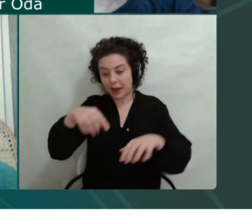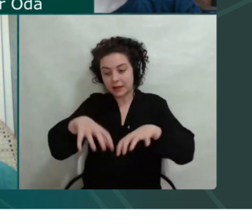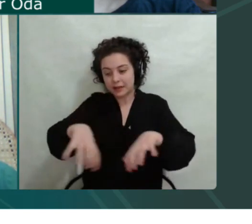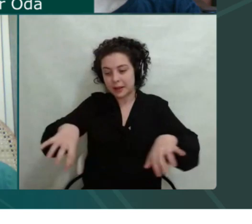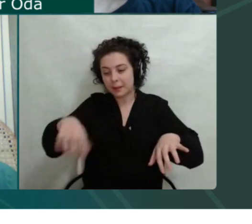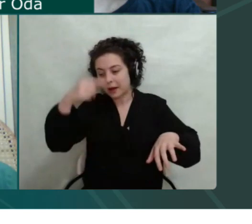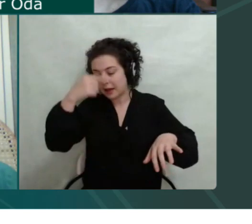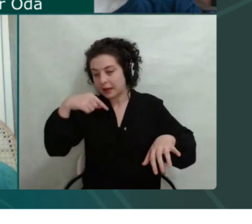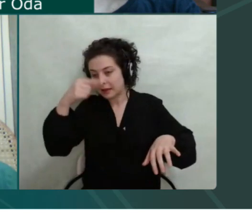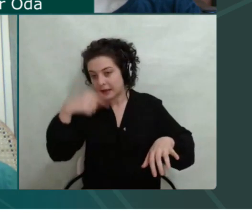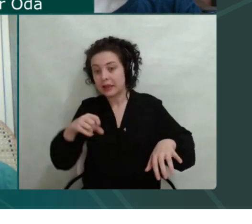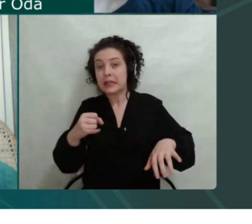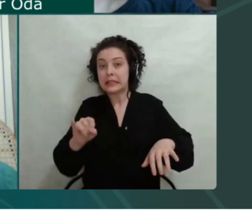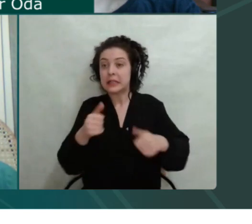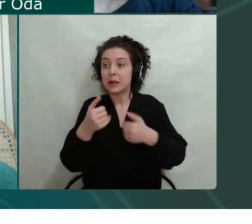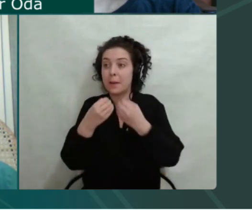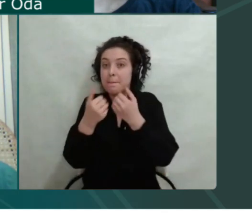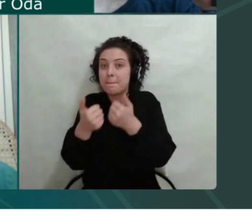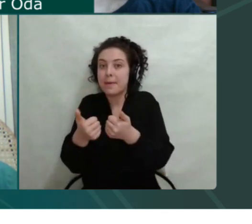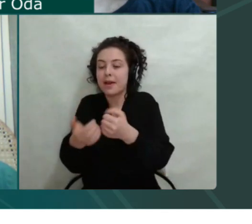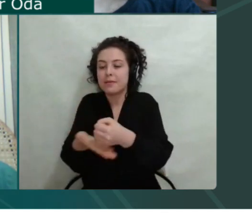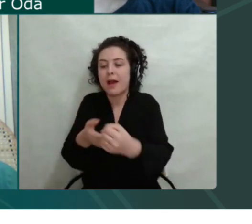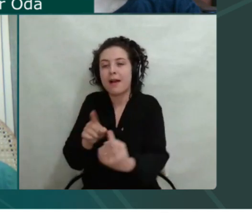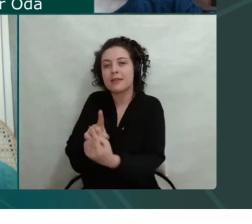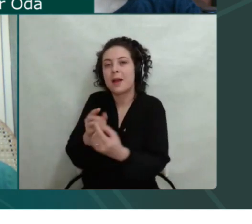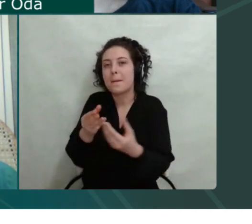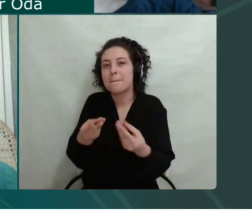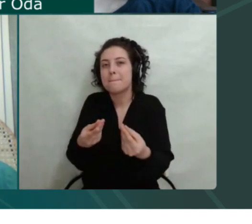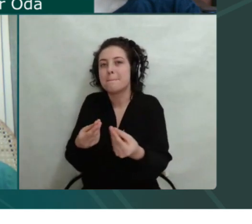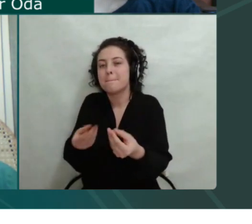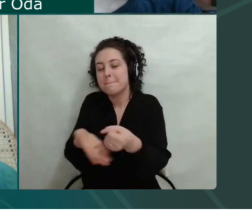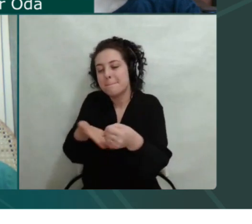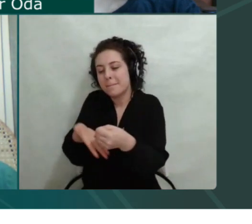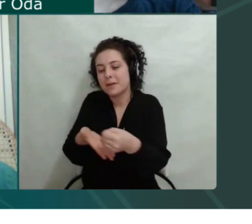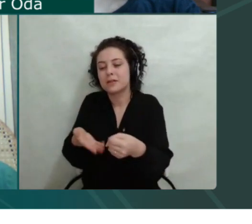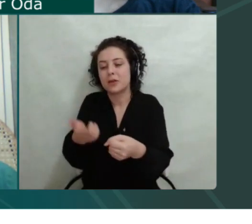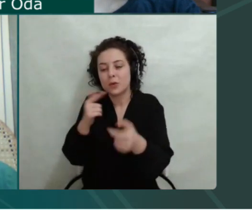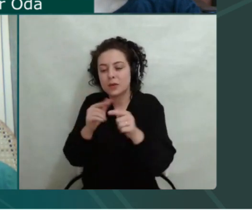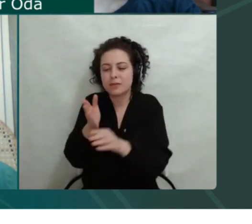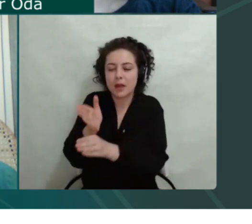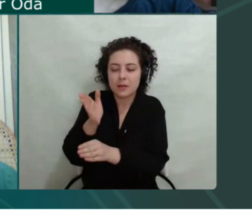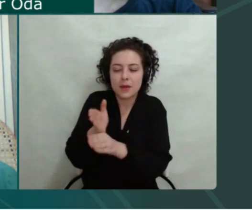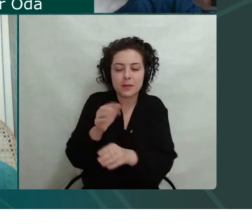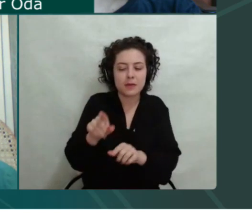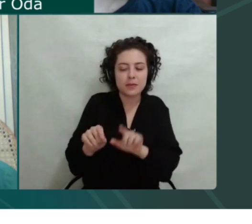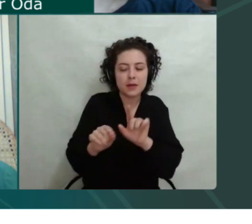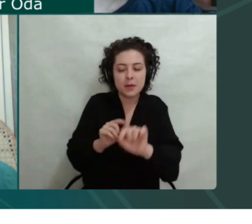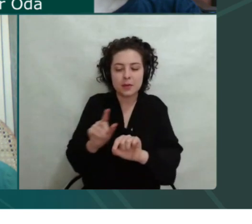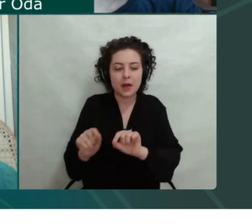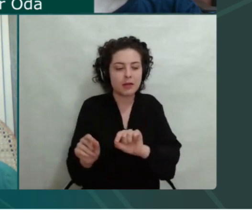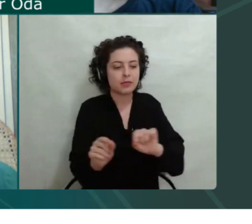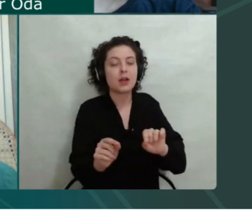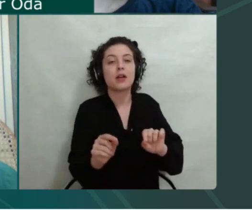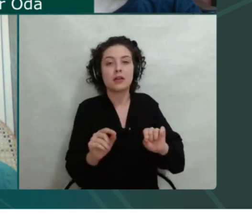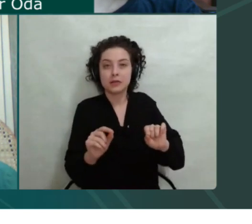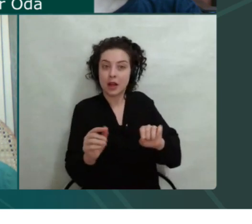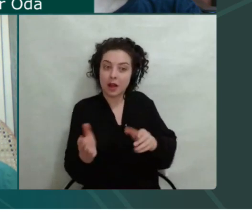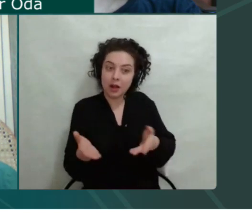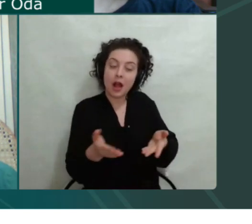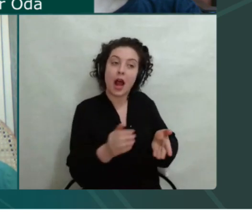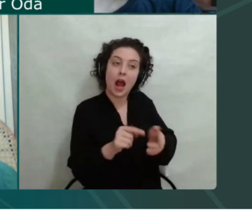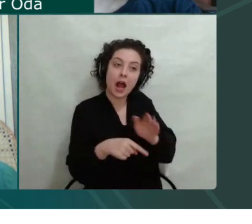bem a atenção mais básica, nós pegaríamos esse esforço para a atividade hospitalar. Eu concordo com a senhora e